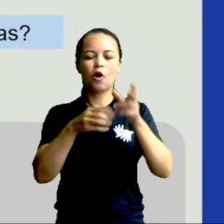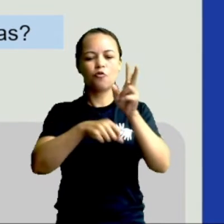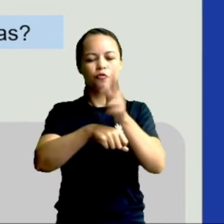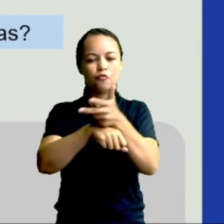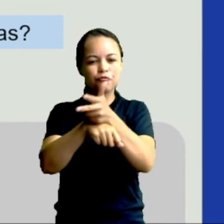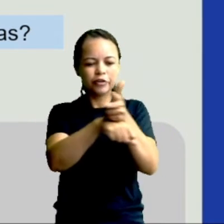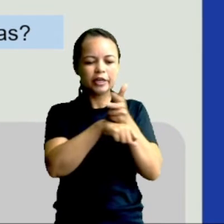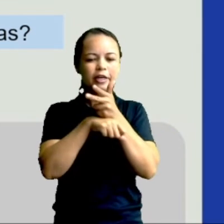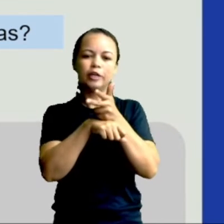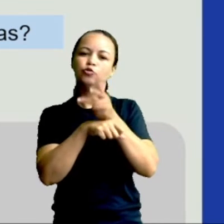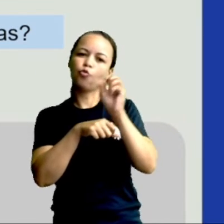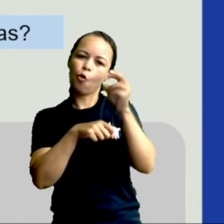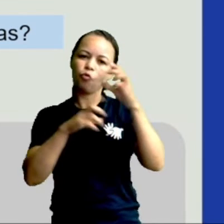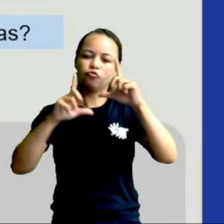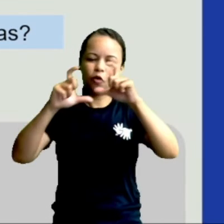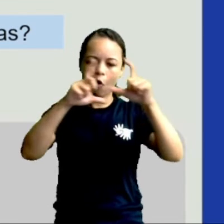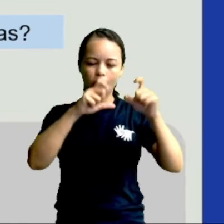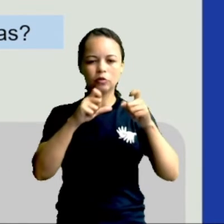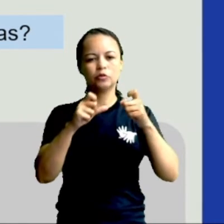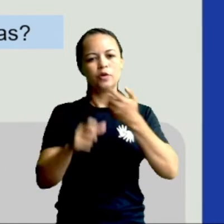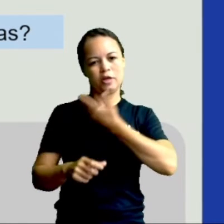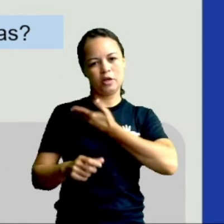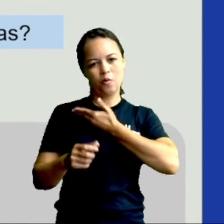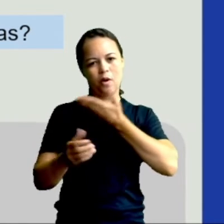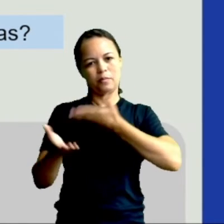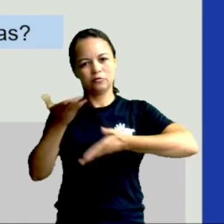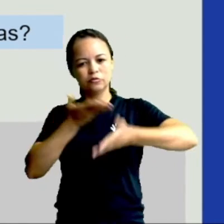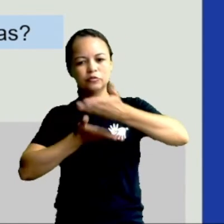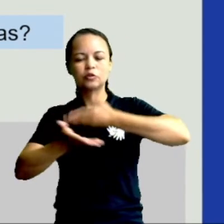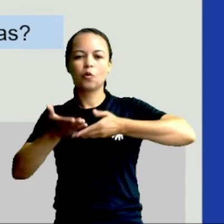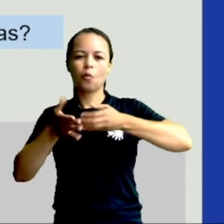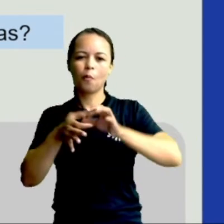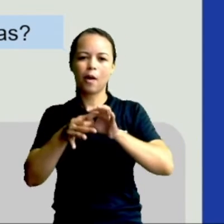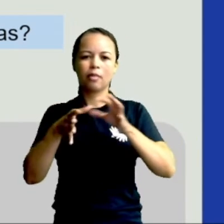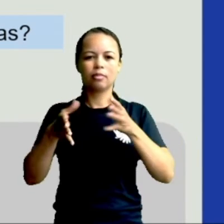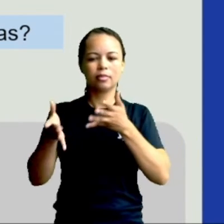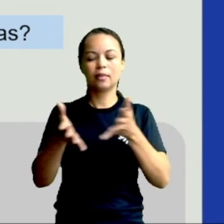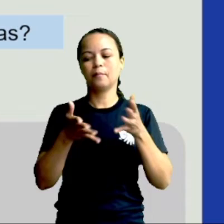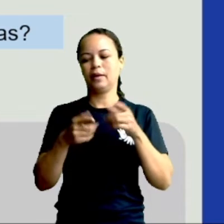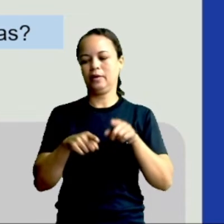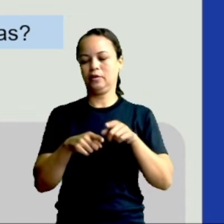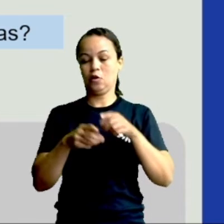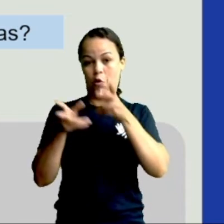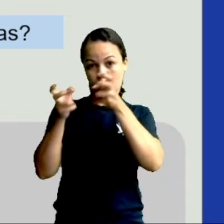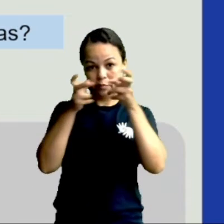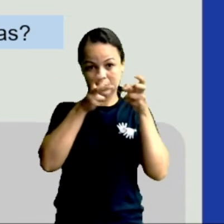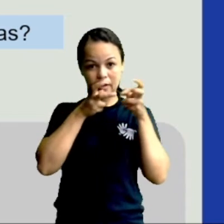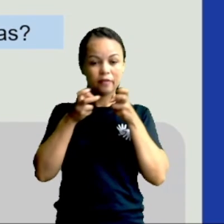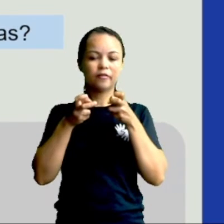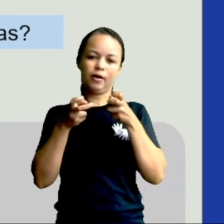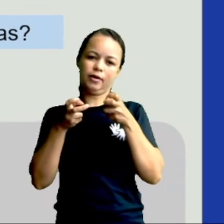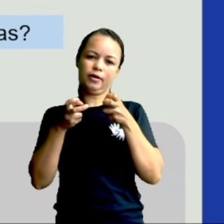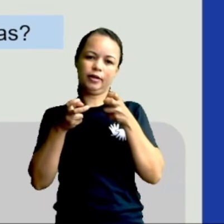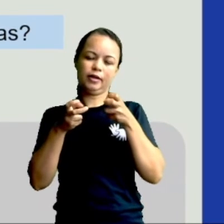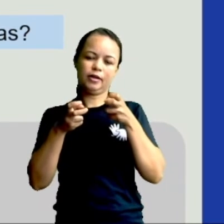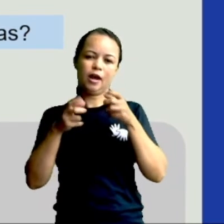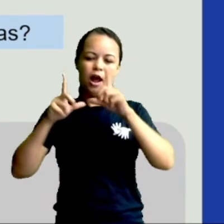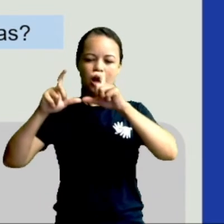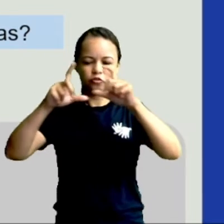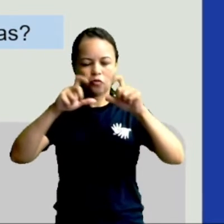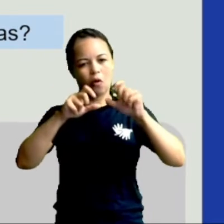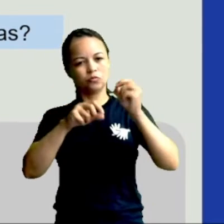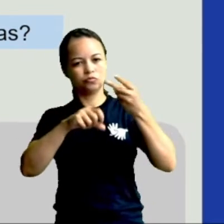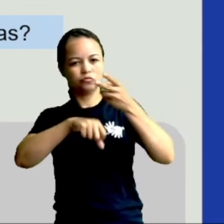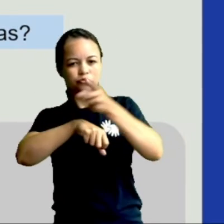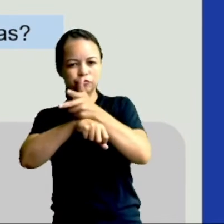responda as questões abaixo. Vocês precisam observar, né, as fotos que os colegas mandaram no grupo, né? Aí na letra A,